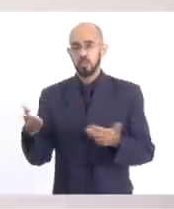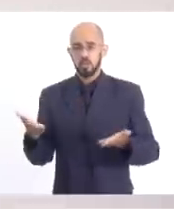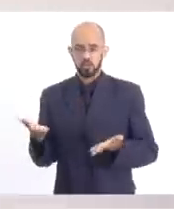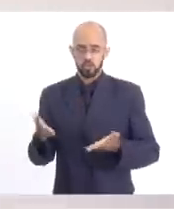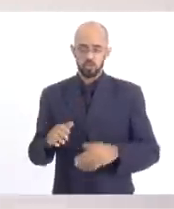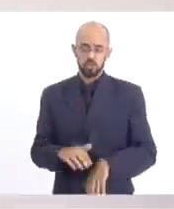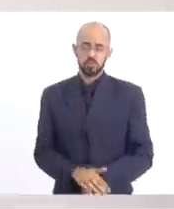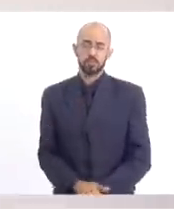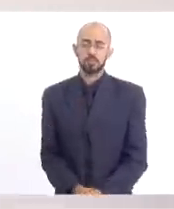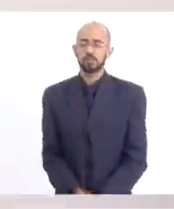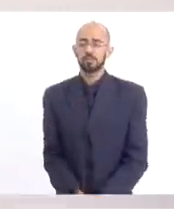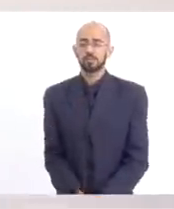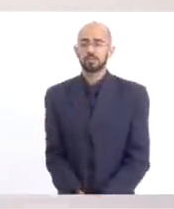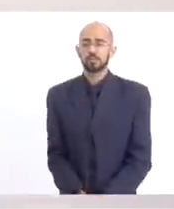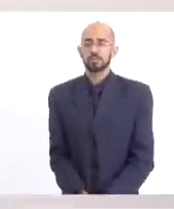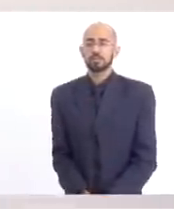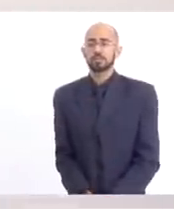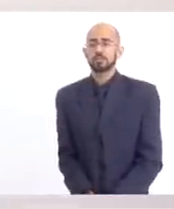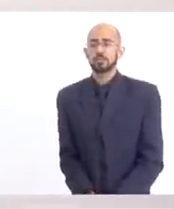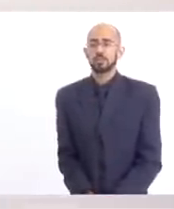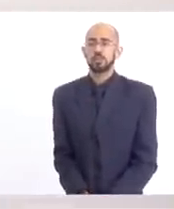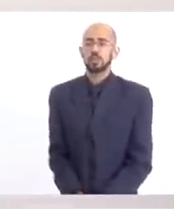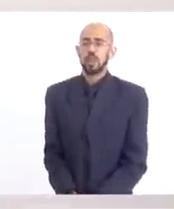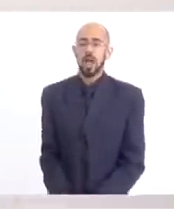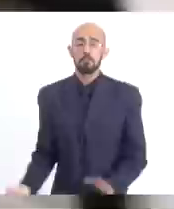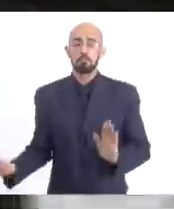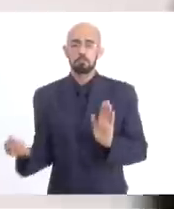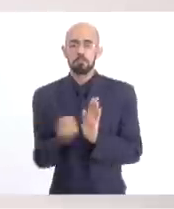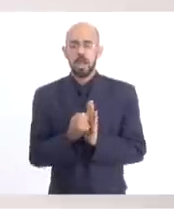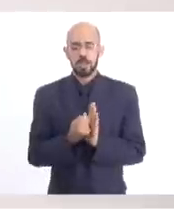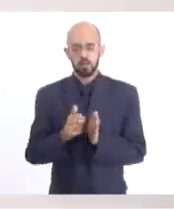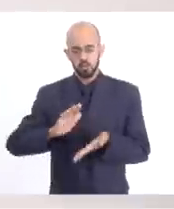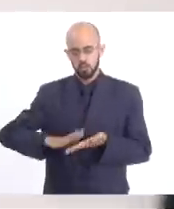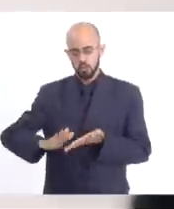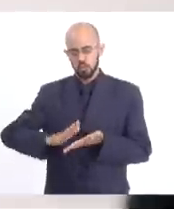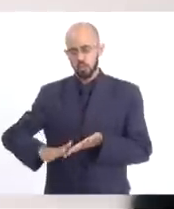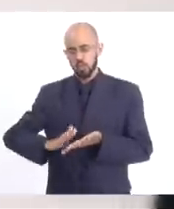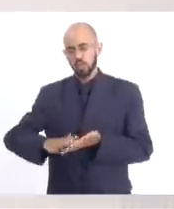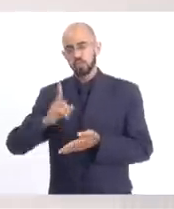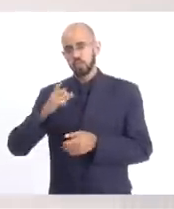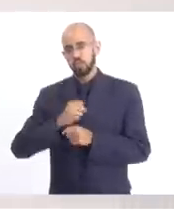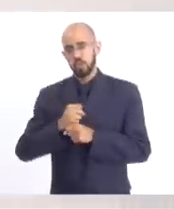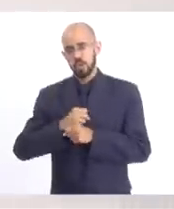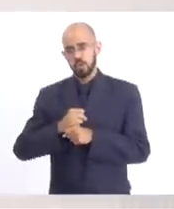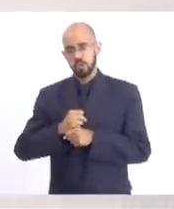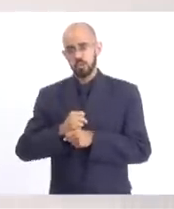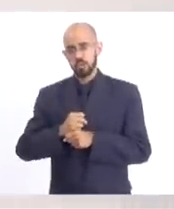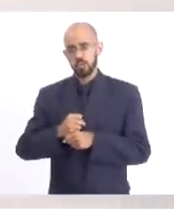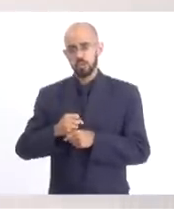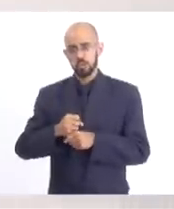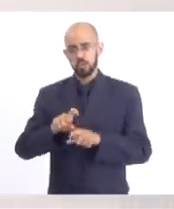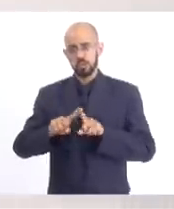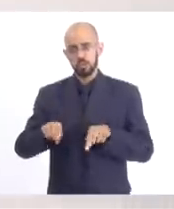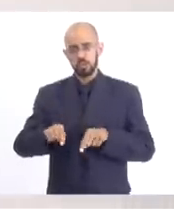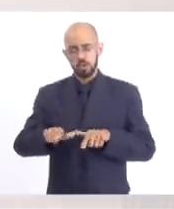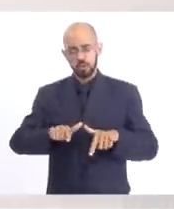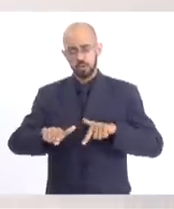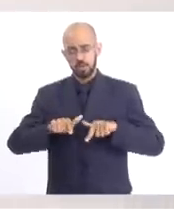Hoje, o impacto, o custo anual do ativo e inativo é